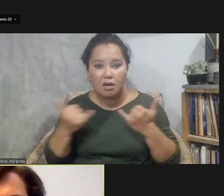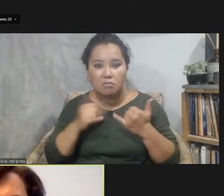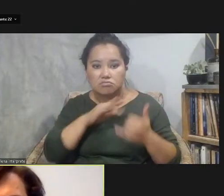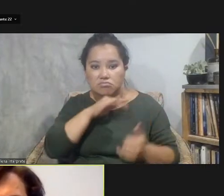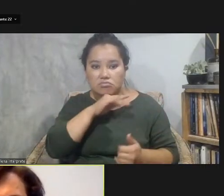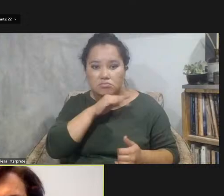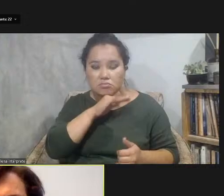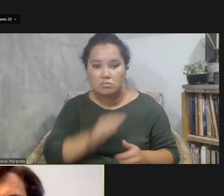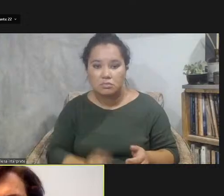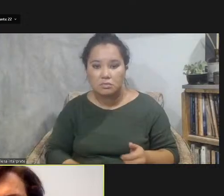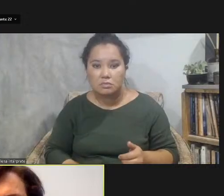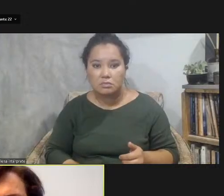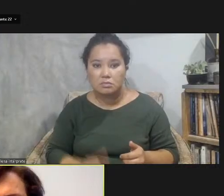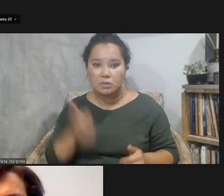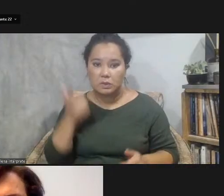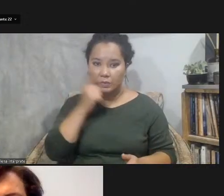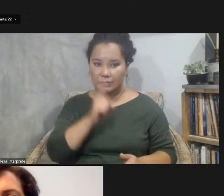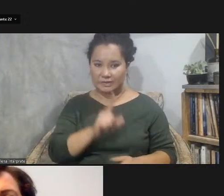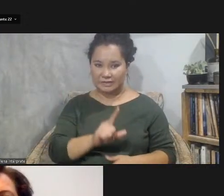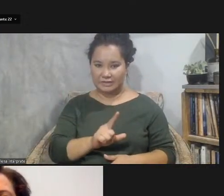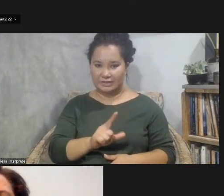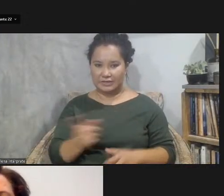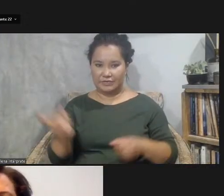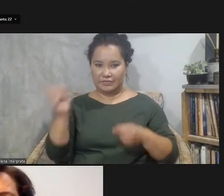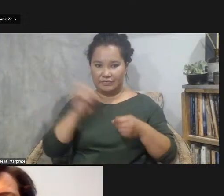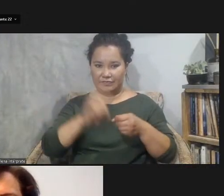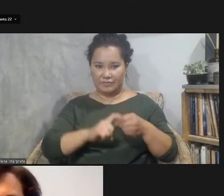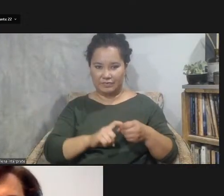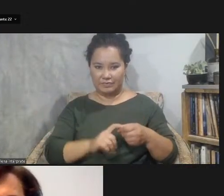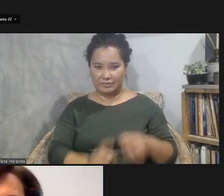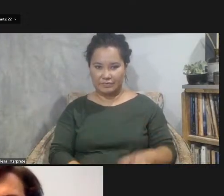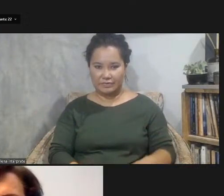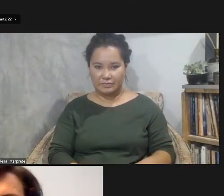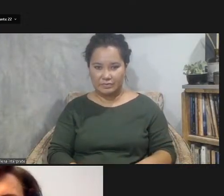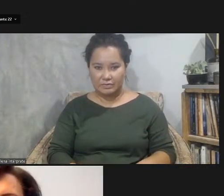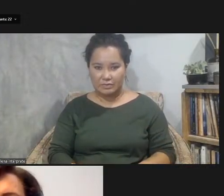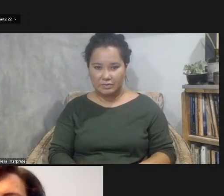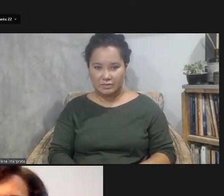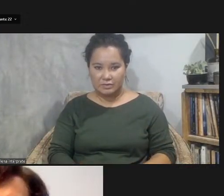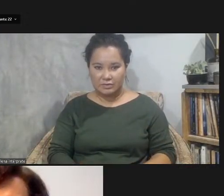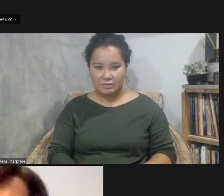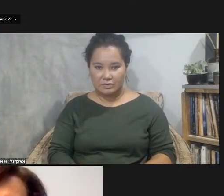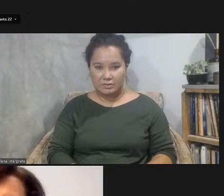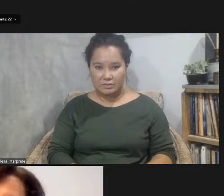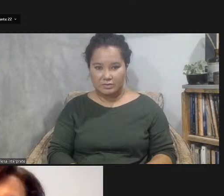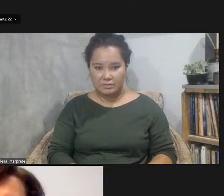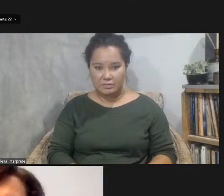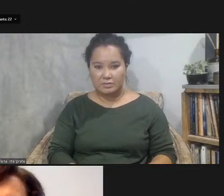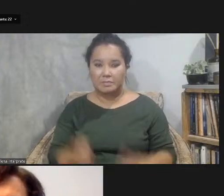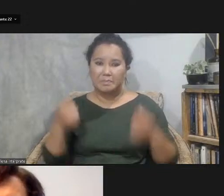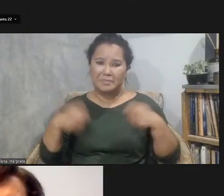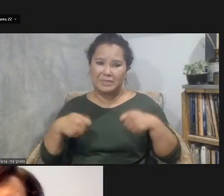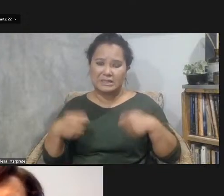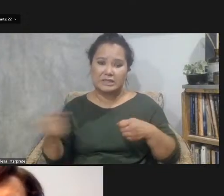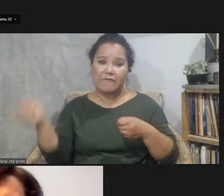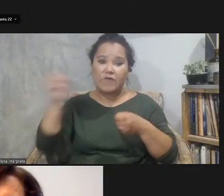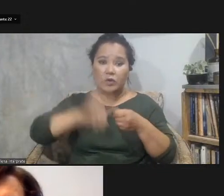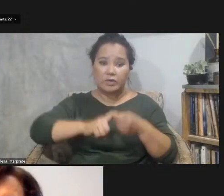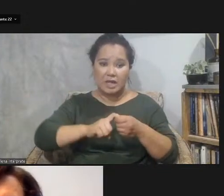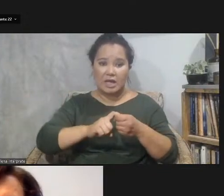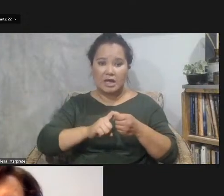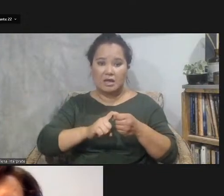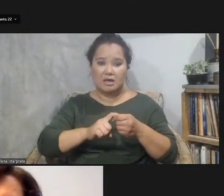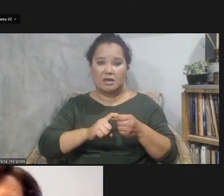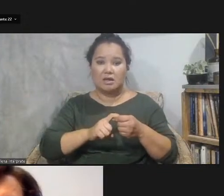Vindo agora? Agora sim. Então... Ok. Acho que você pode retomar dos desafios, professor